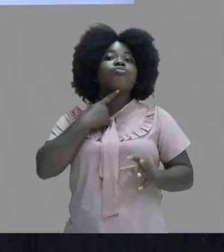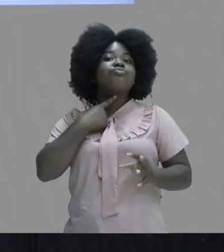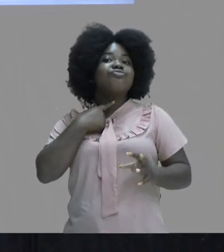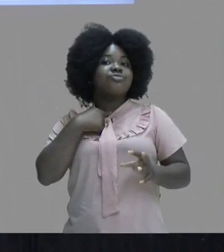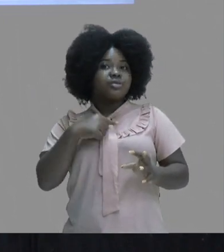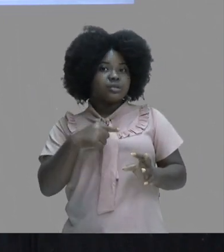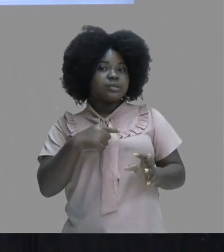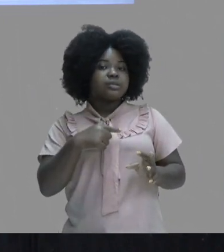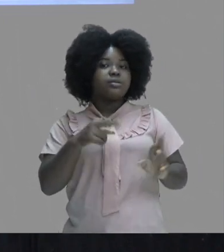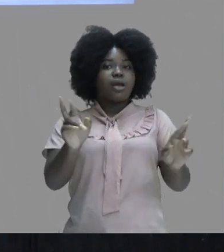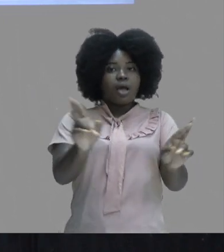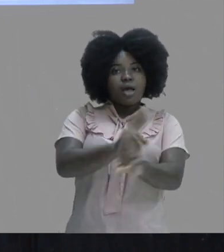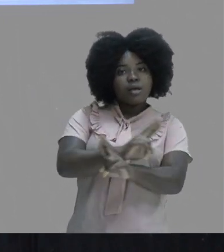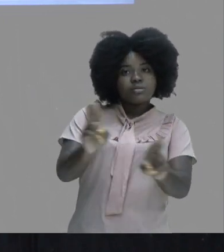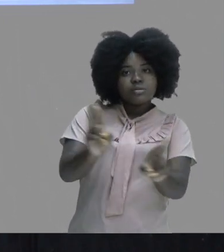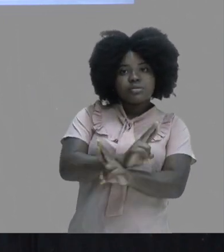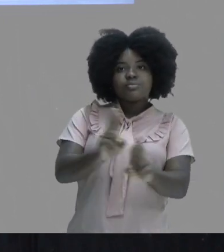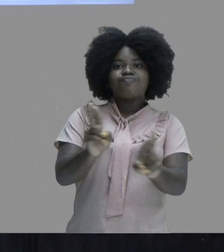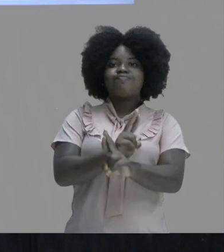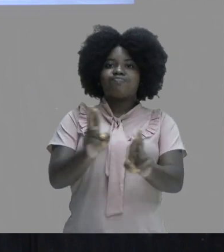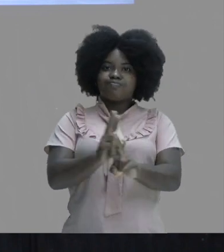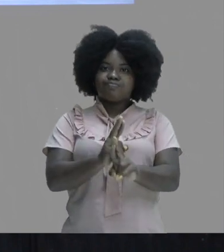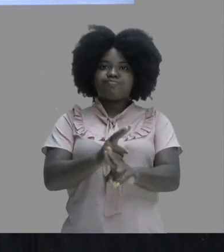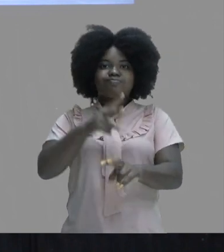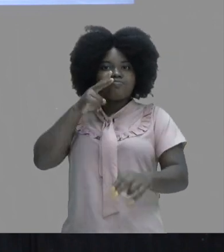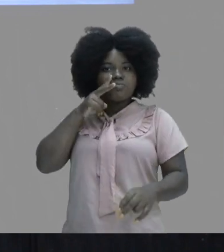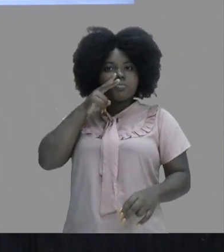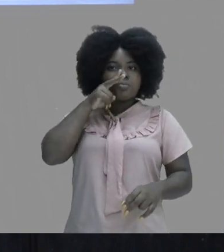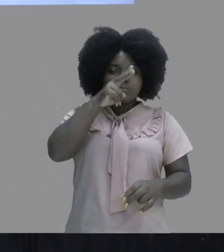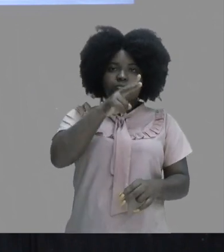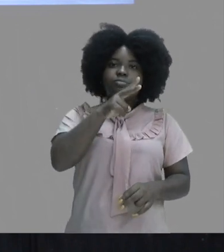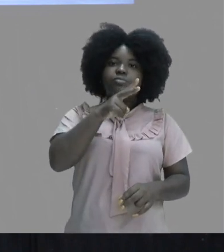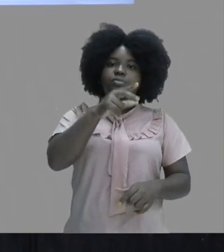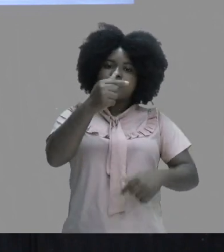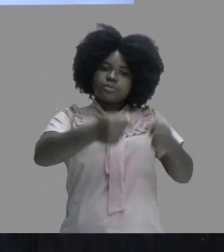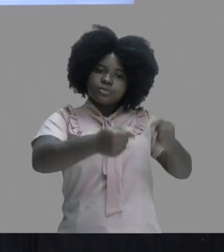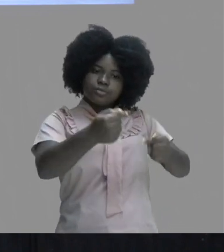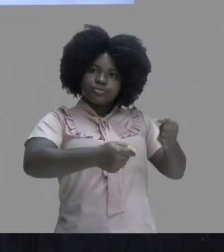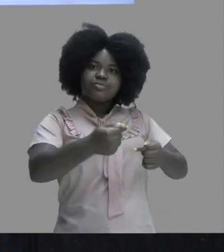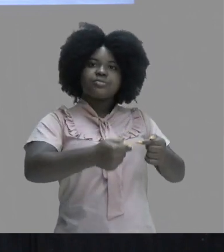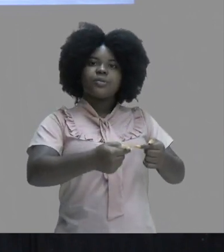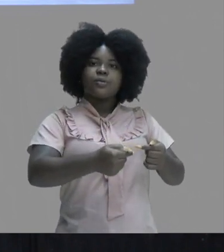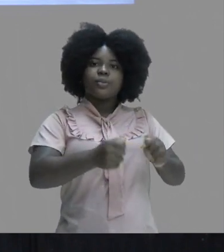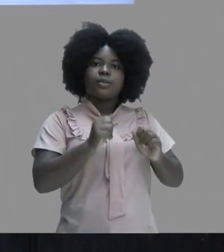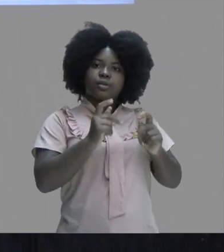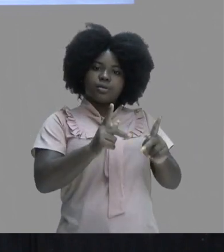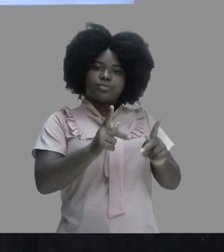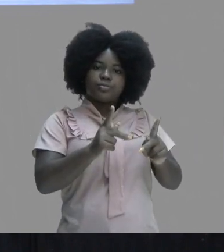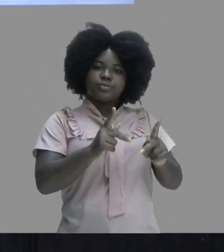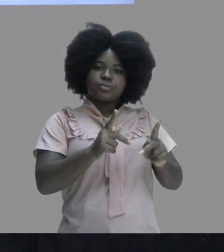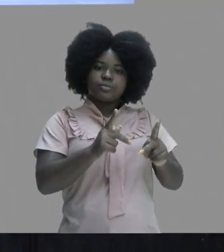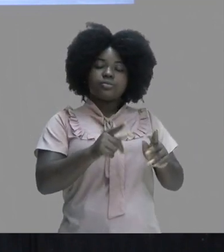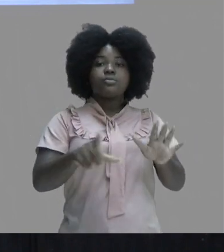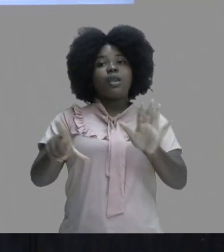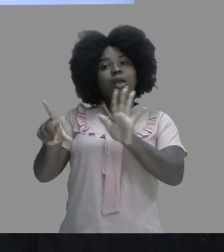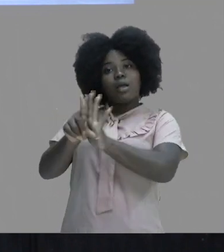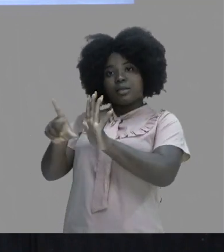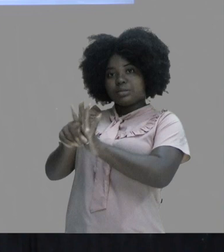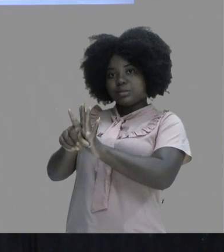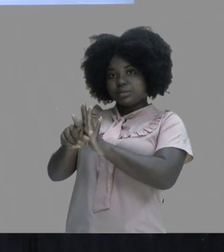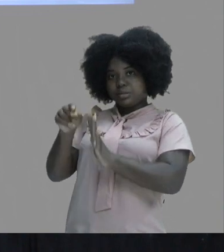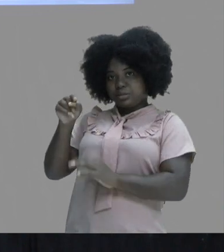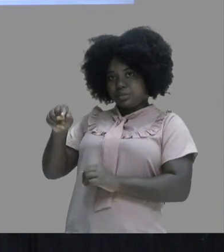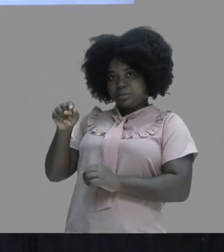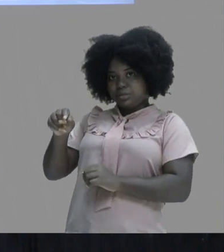por organizar as relações de poder, ok? Você tem aqui o Estado. As leis são normas,